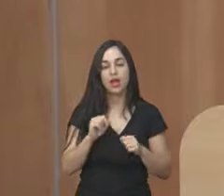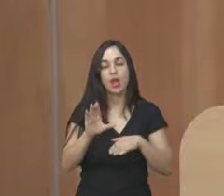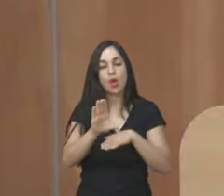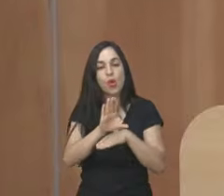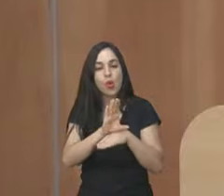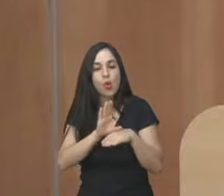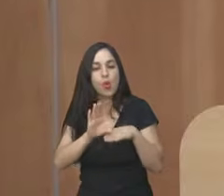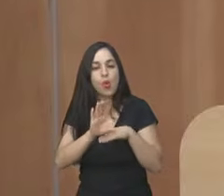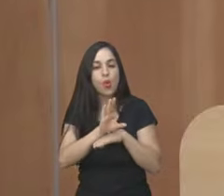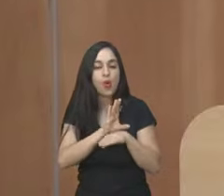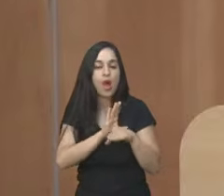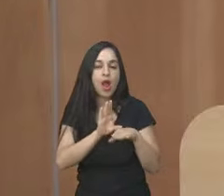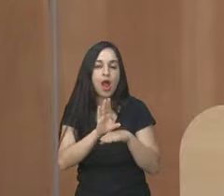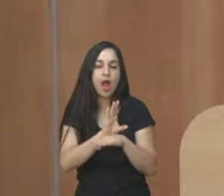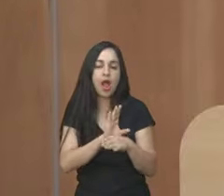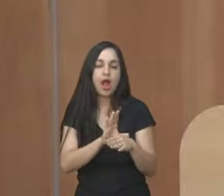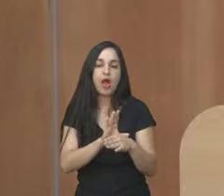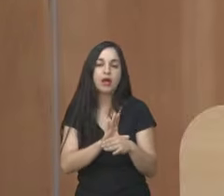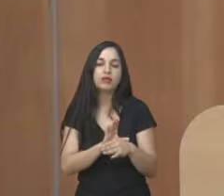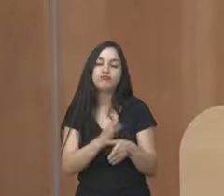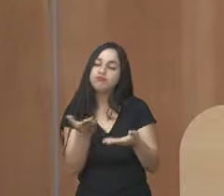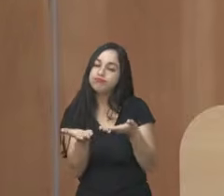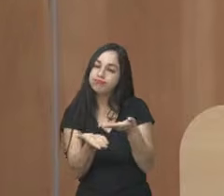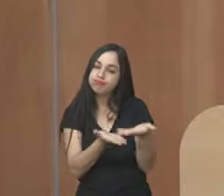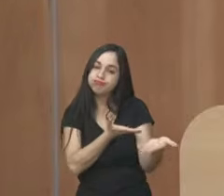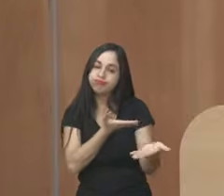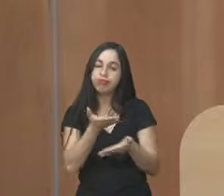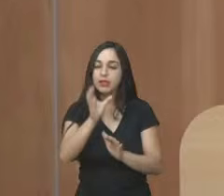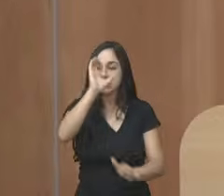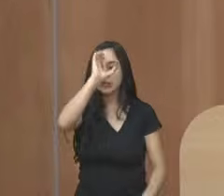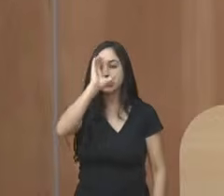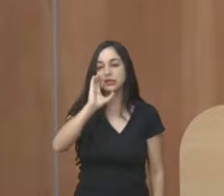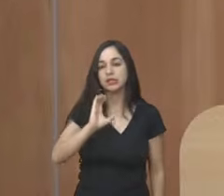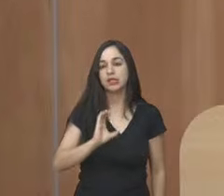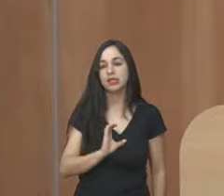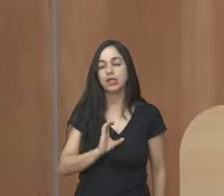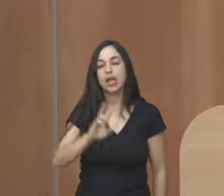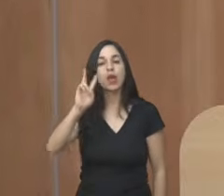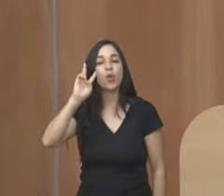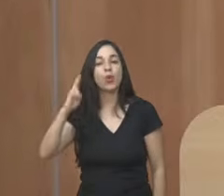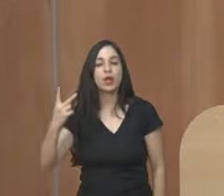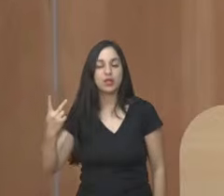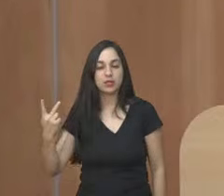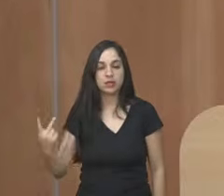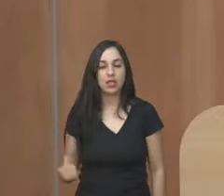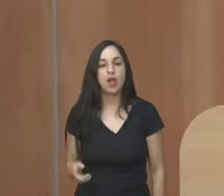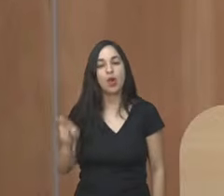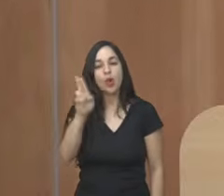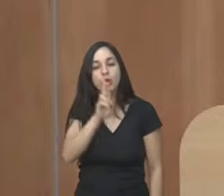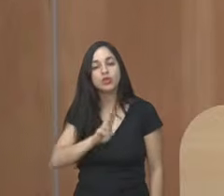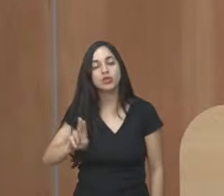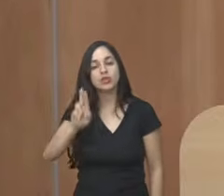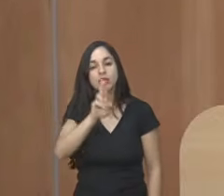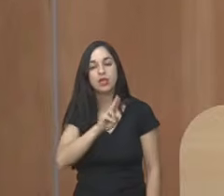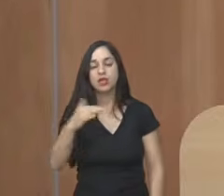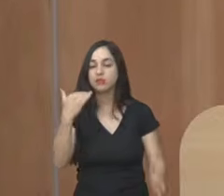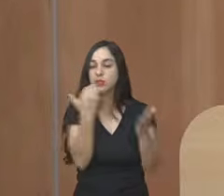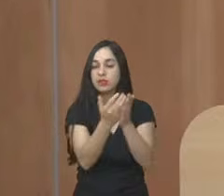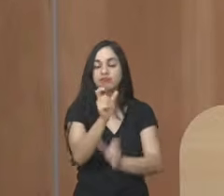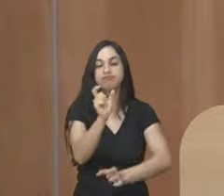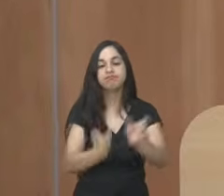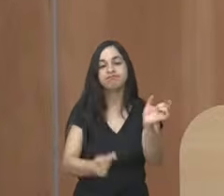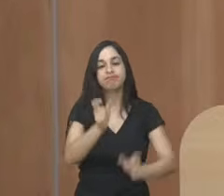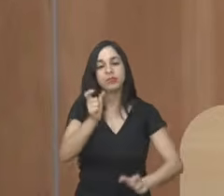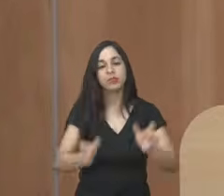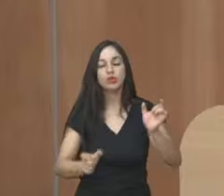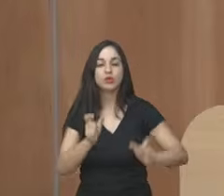da solidariedade e da cidadania. Reconhecer a utilidade pública da Associação Remar do Brasil é um ato